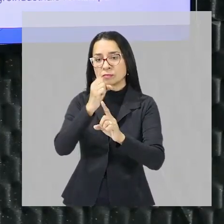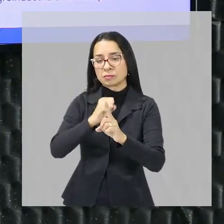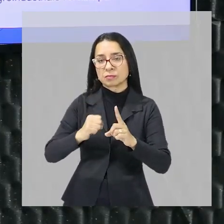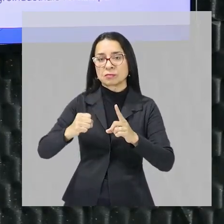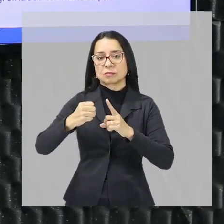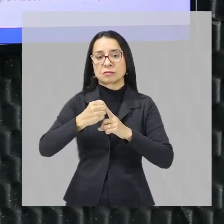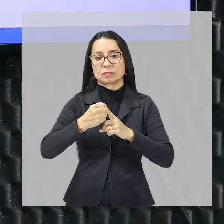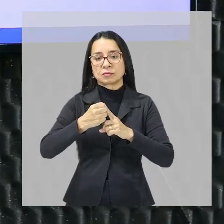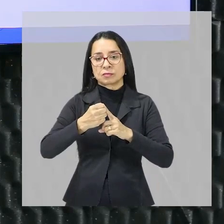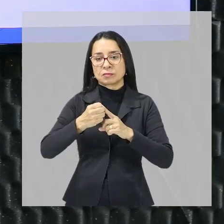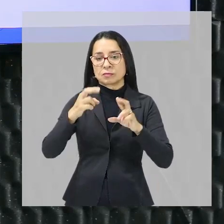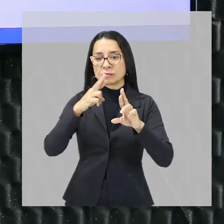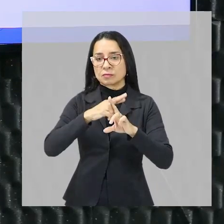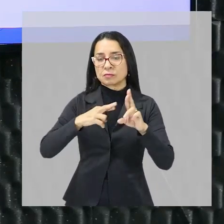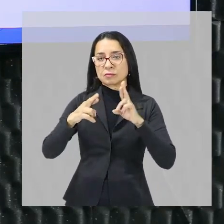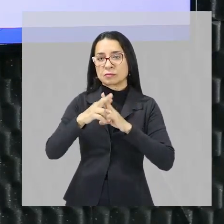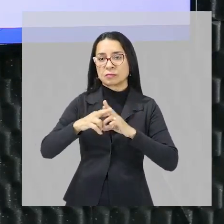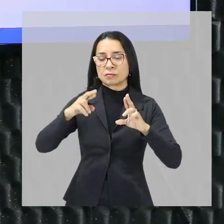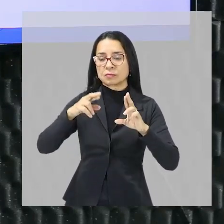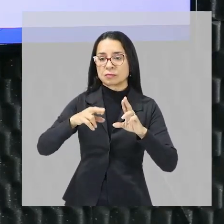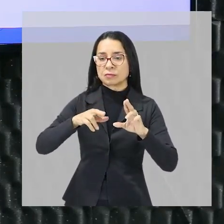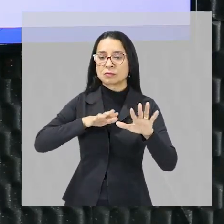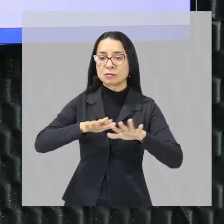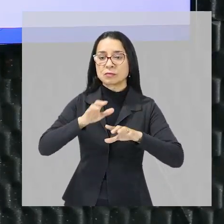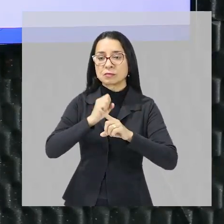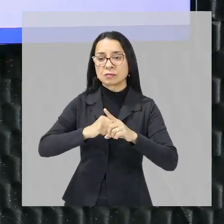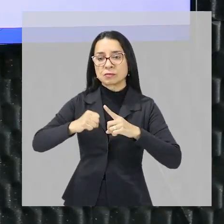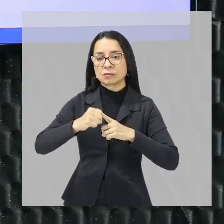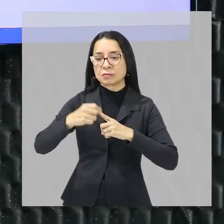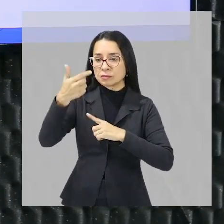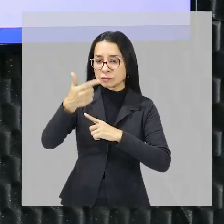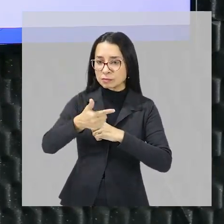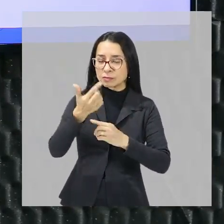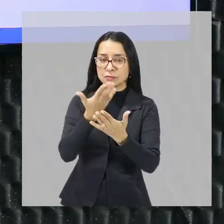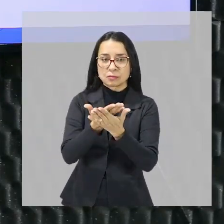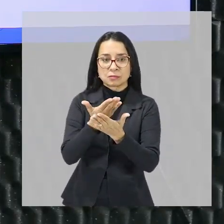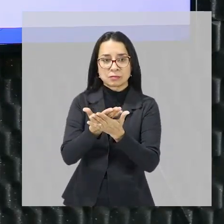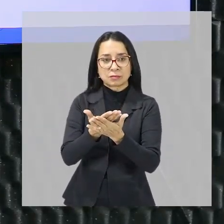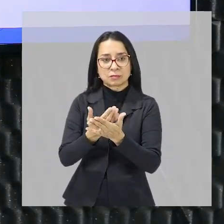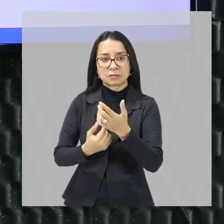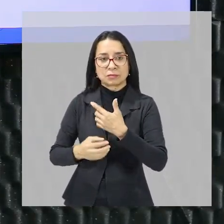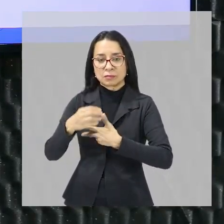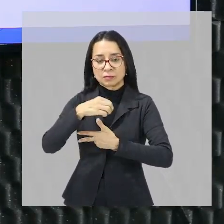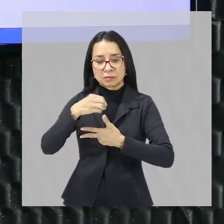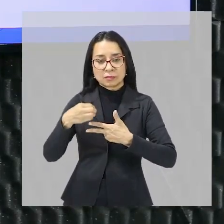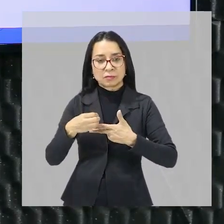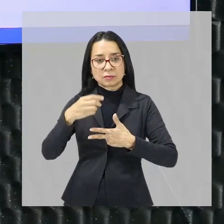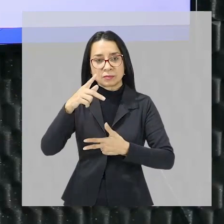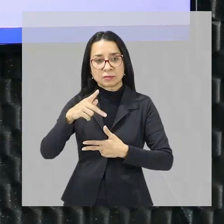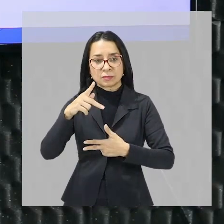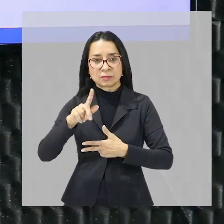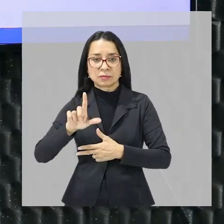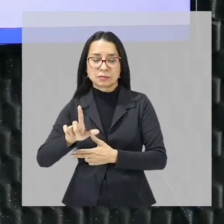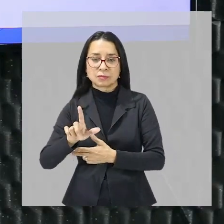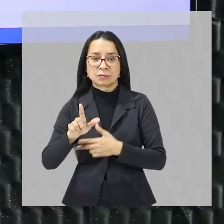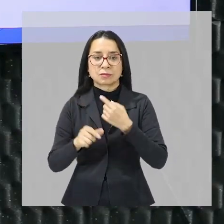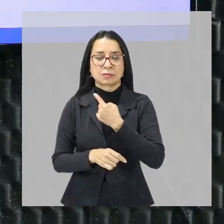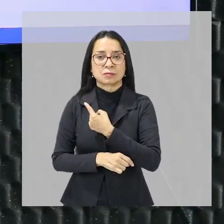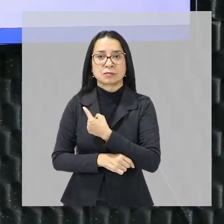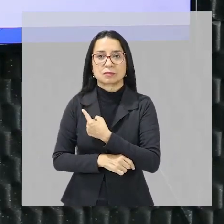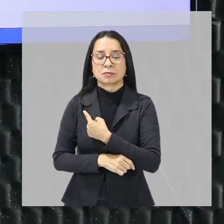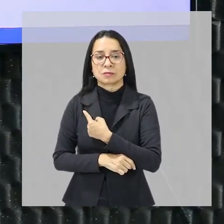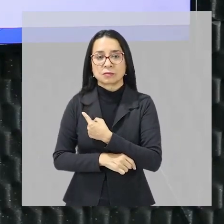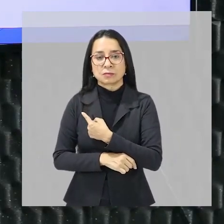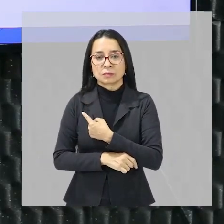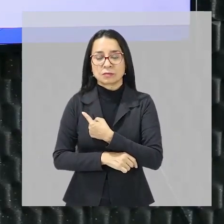Movimentos Sociais, parte 2. Caiu no Enem PPL. E lá no Enem PPL caiu assim.